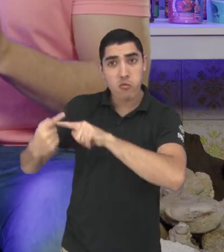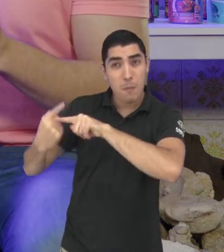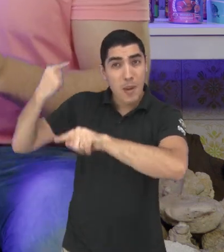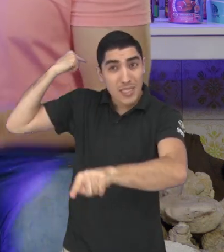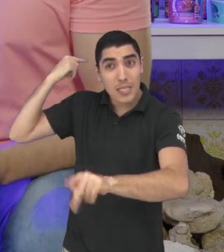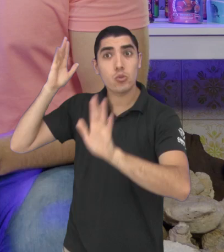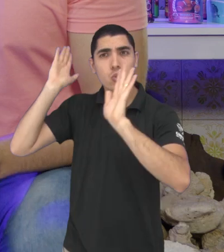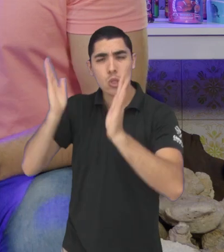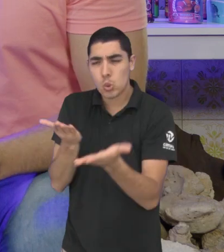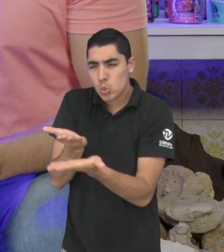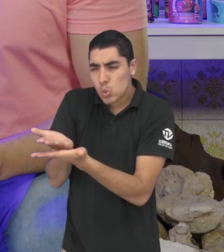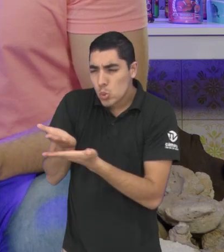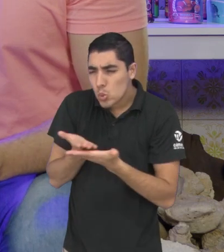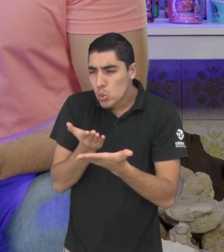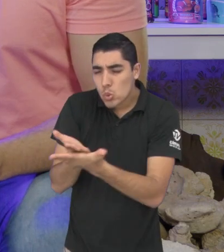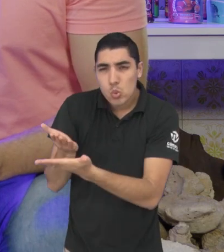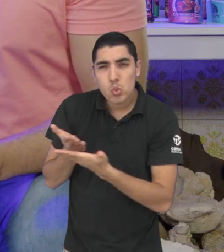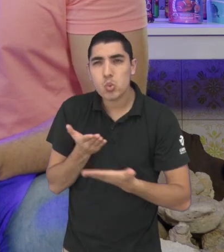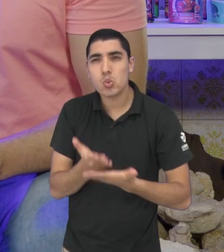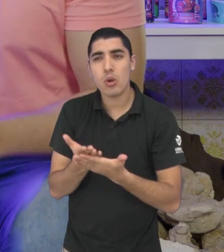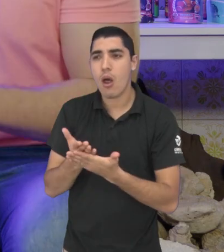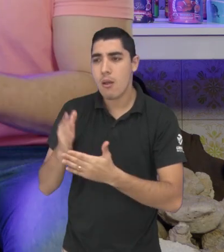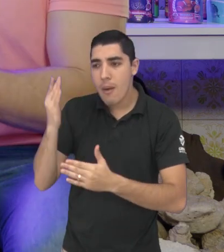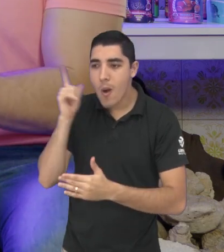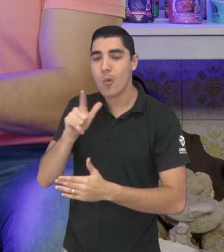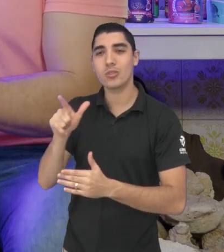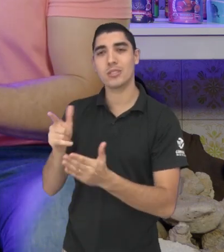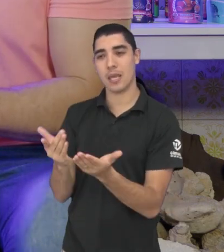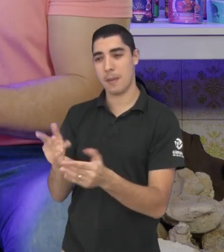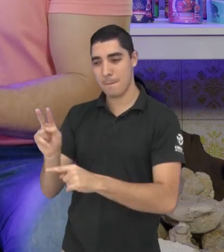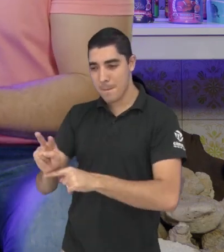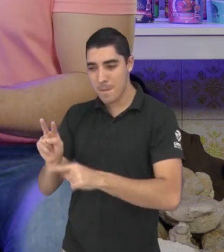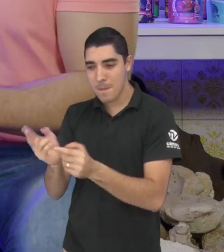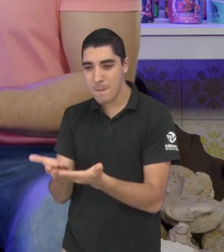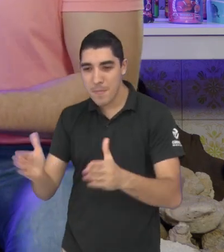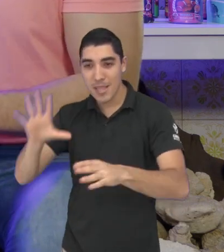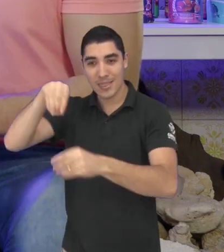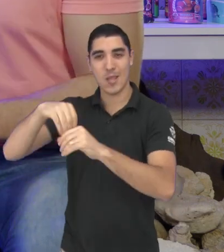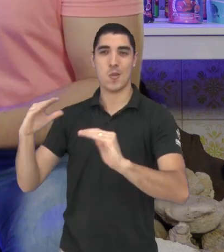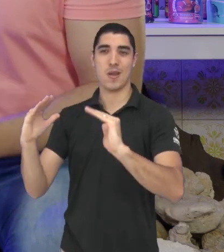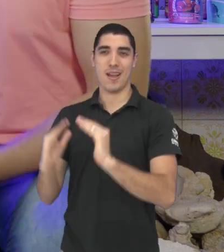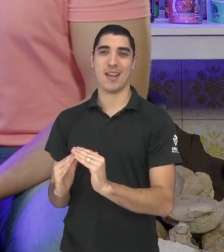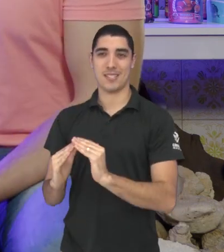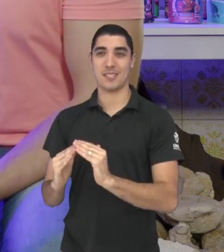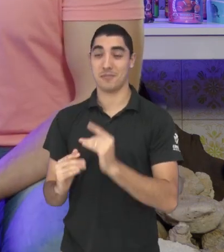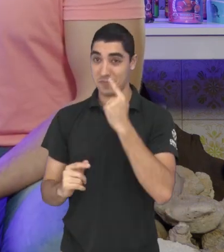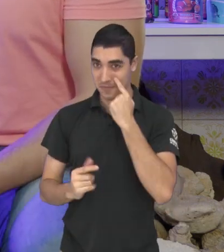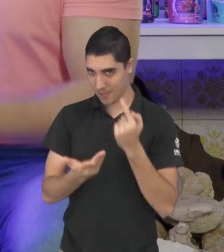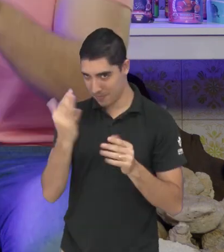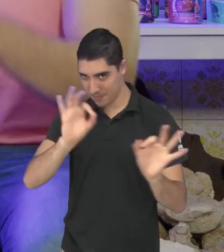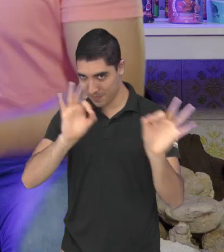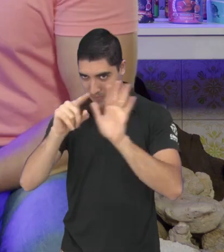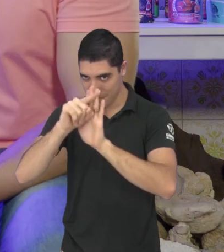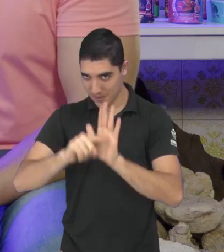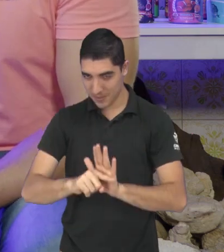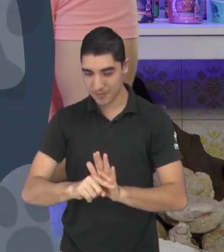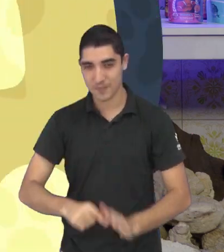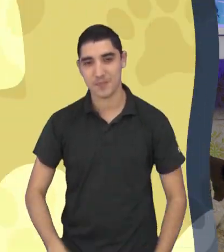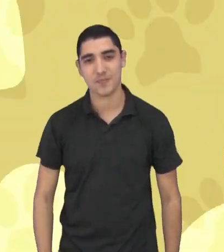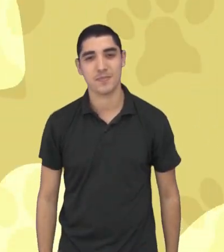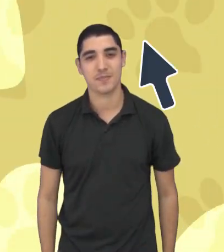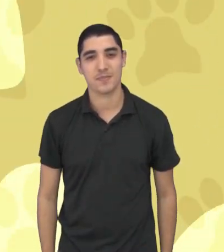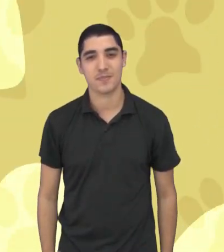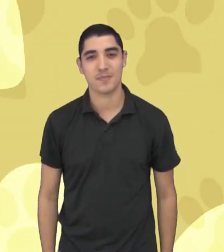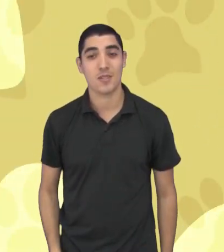estudaram bastante para que a gente conseguisse trazer os peixinhos de dentro da água para dentro das nossas casas. Vamos pesquisar?